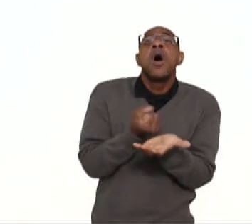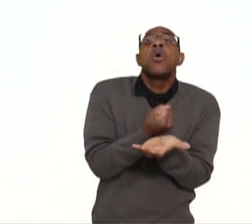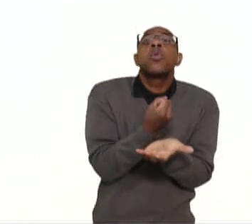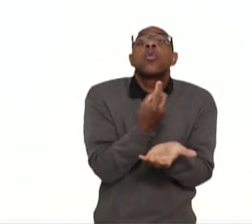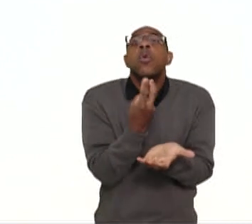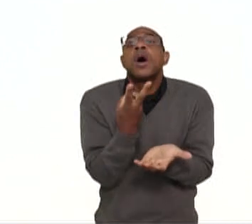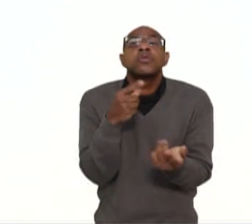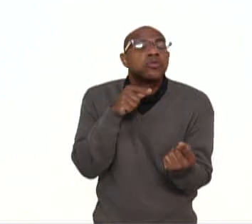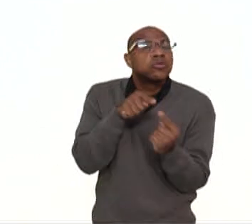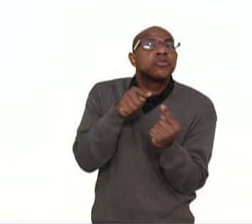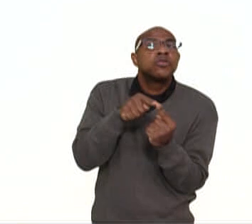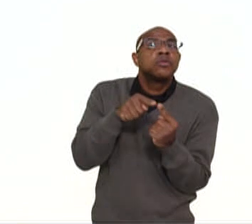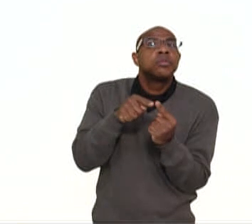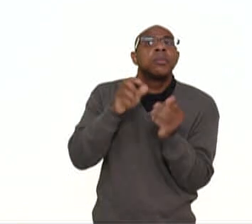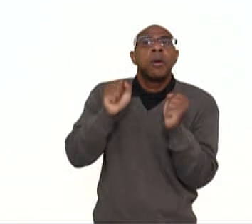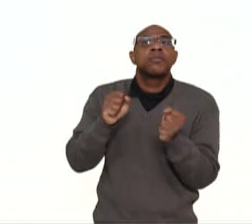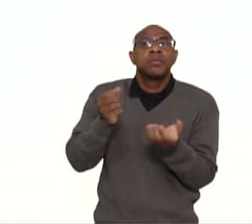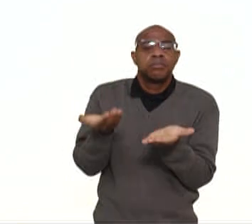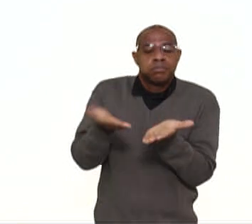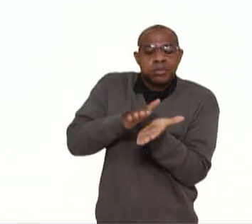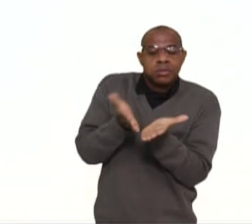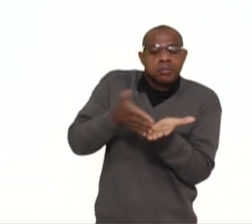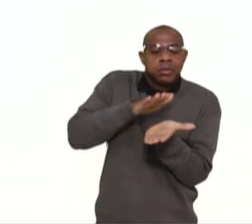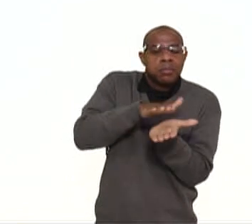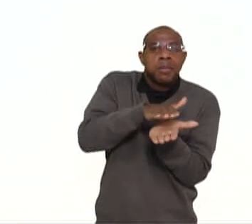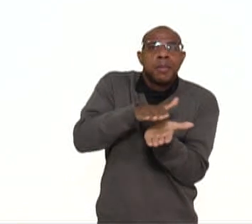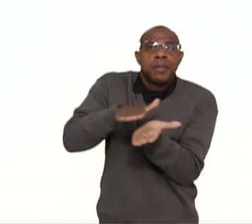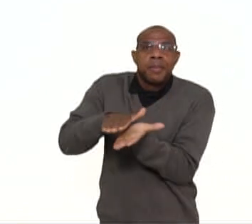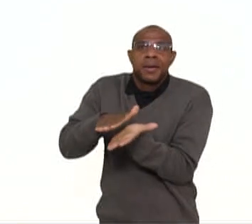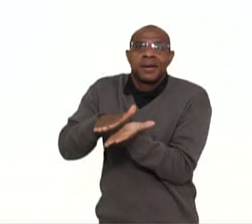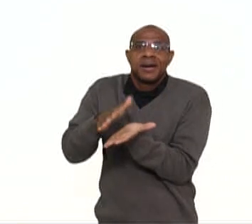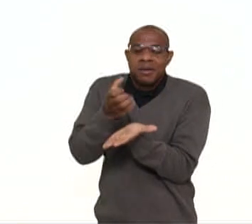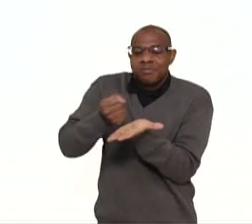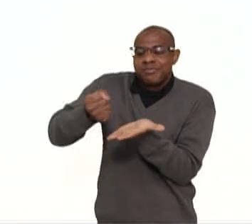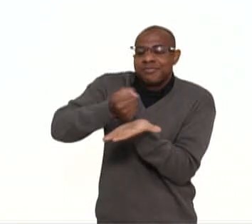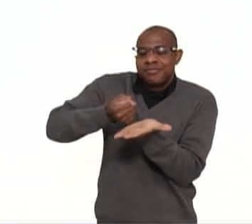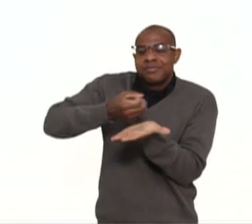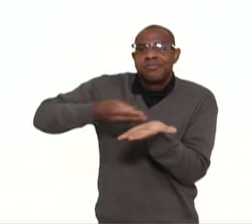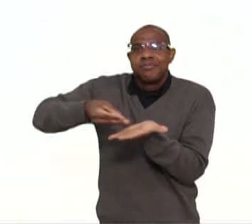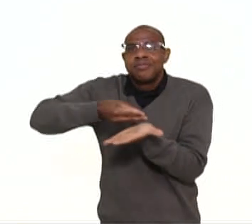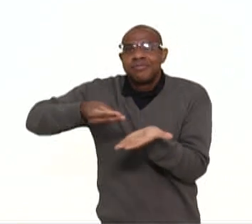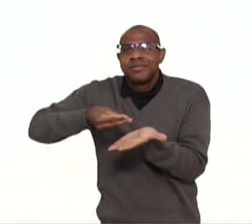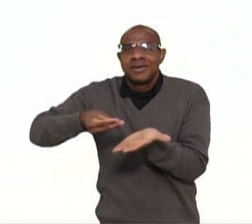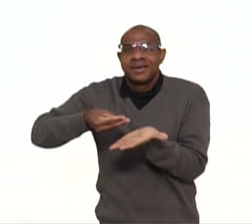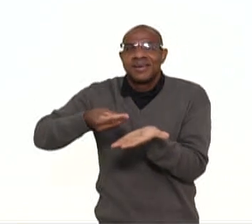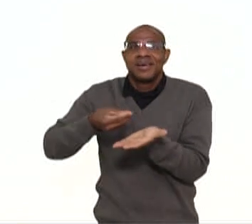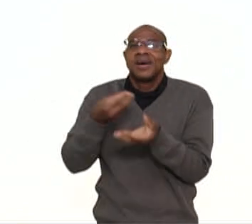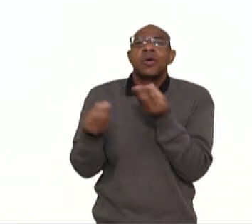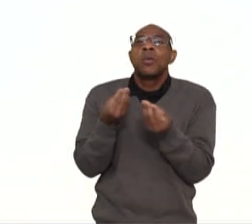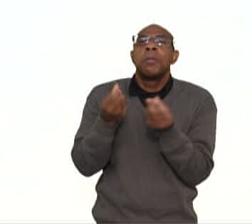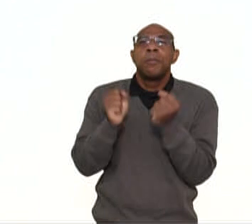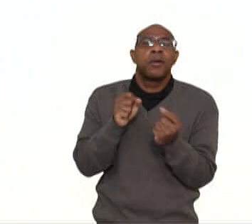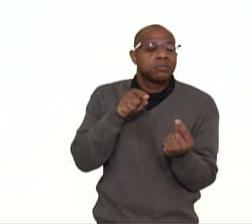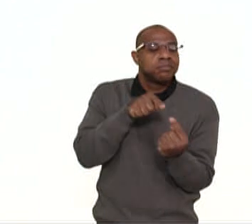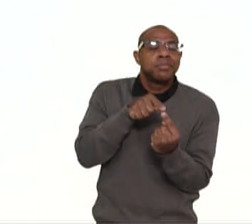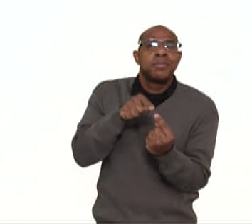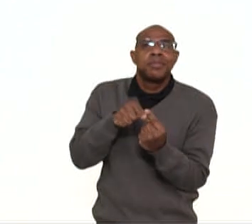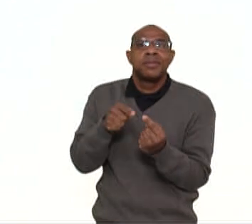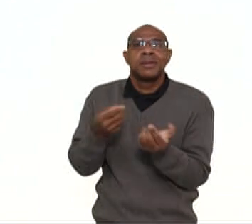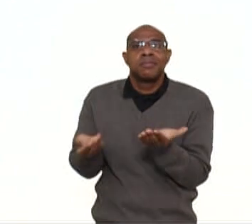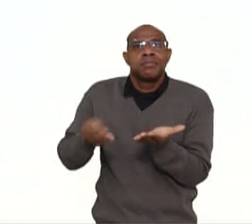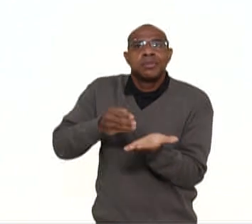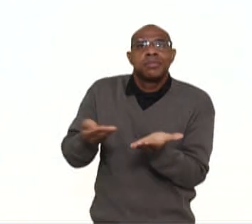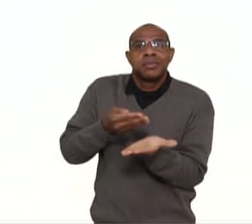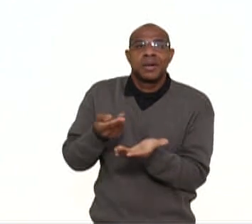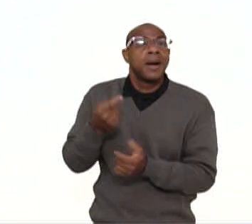escolhendo um tipo de pão, um recheio e um molho? Deu fome? Concentra aí que a gente tem que resolver esse exercício, tá